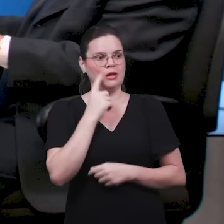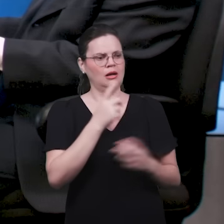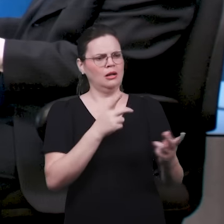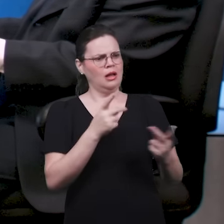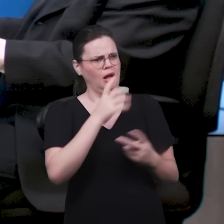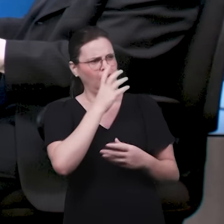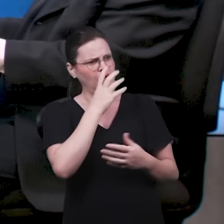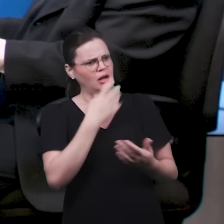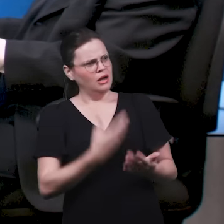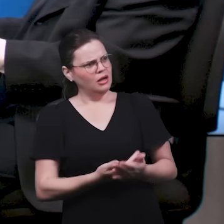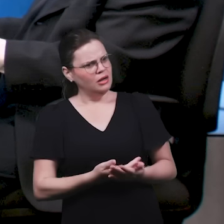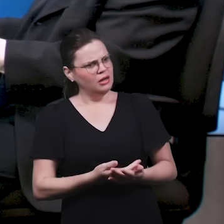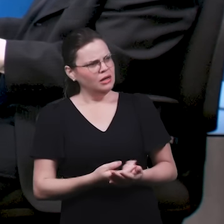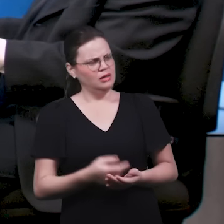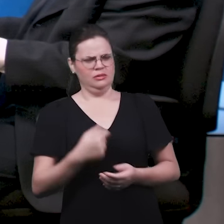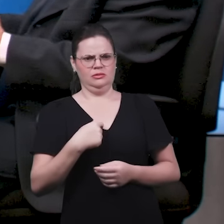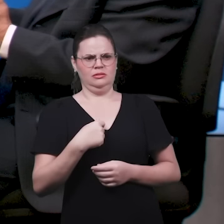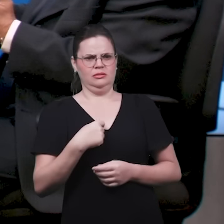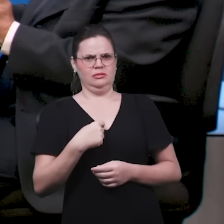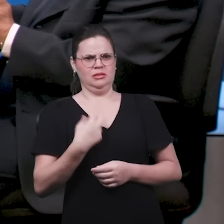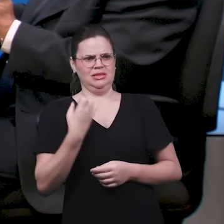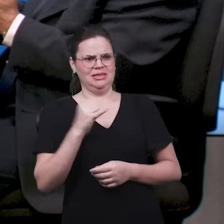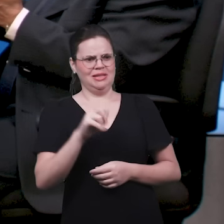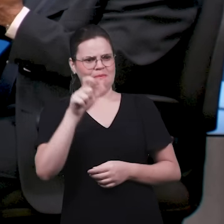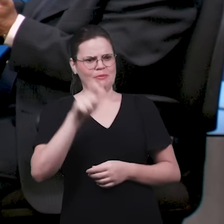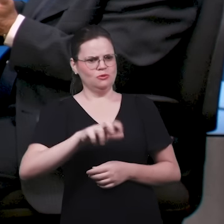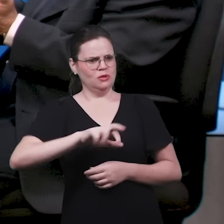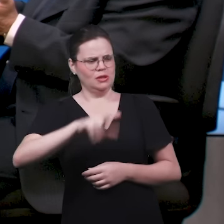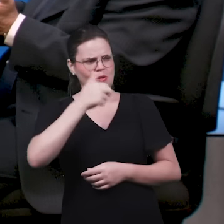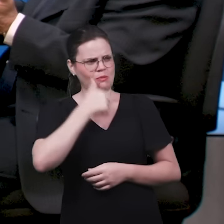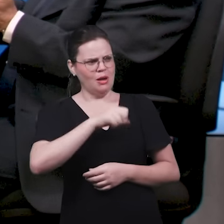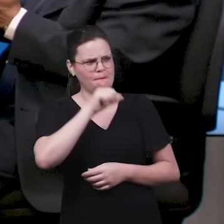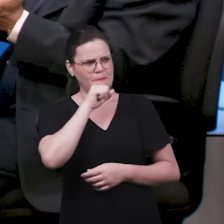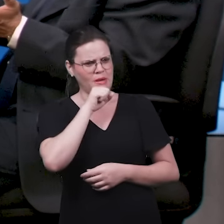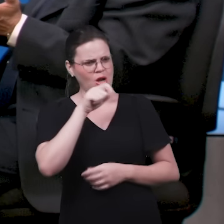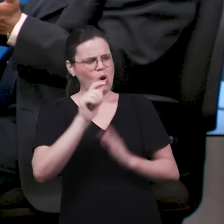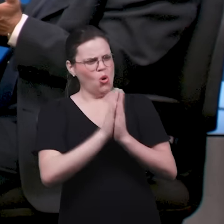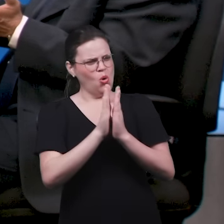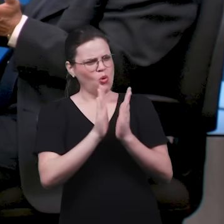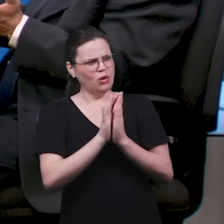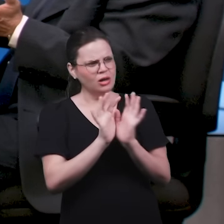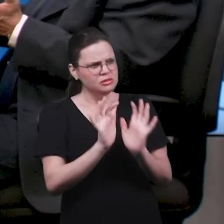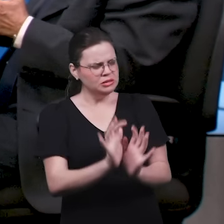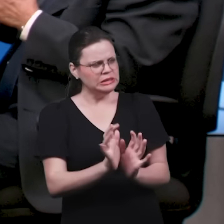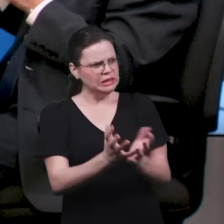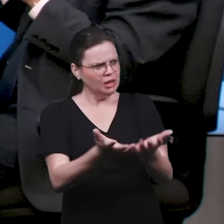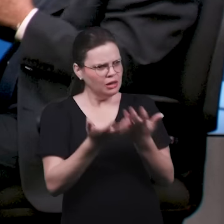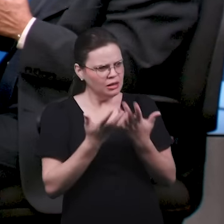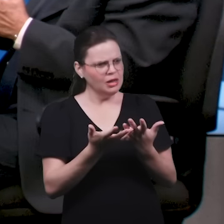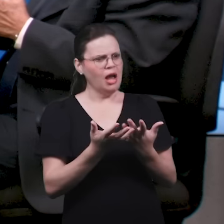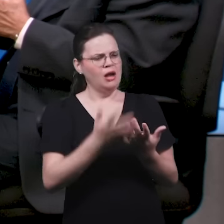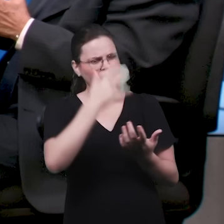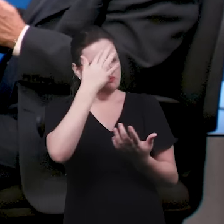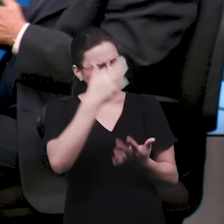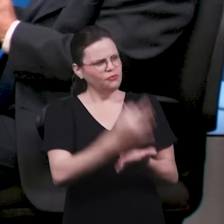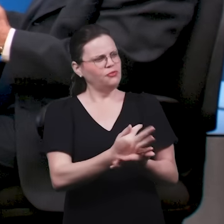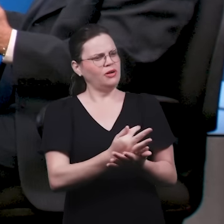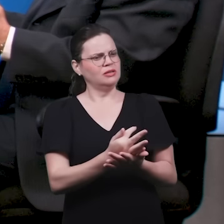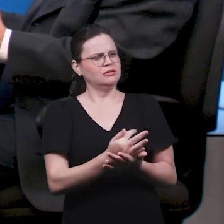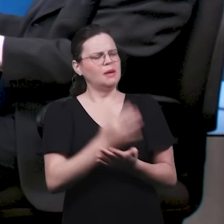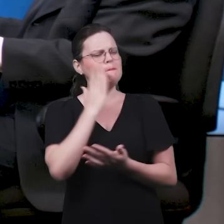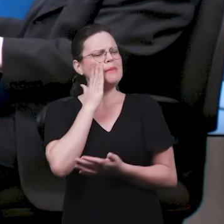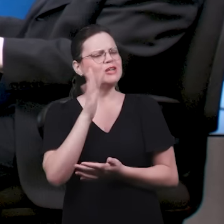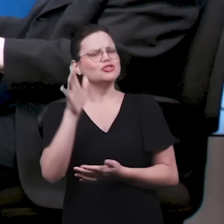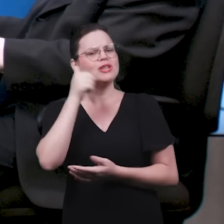mais maravilhada ainda, porque ela disse, puxa, mas se a pessoa que não é a mãe da criança orou daquele jeito, com tanto fervor,